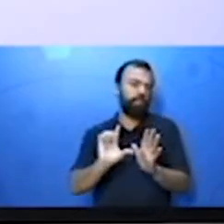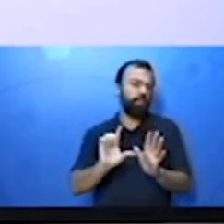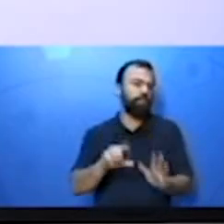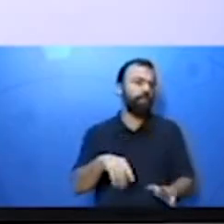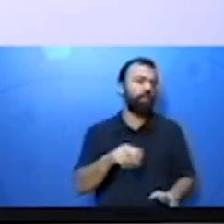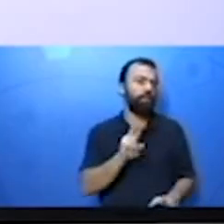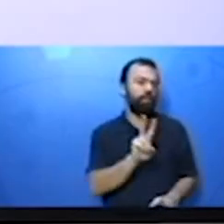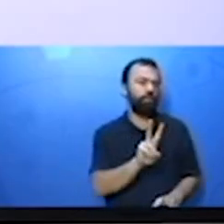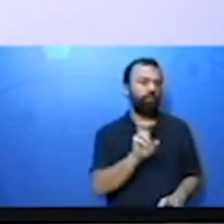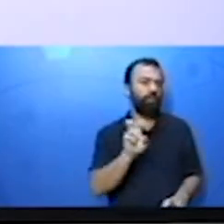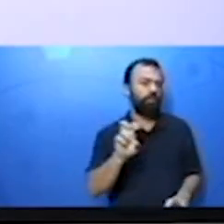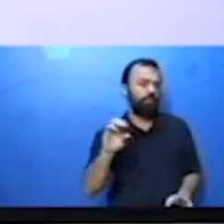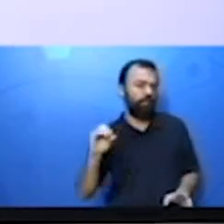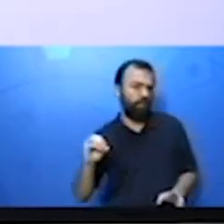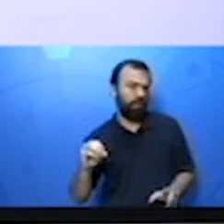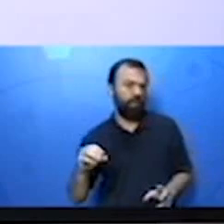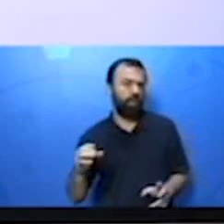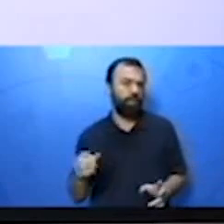a continha, né?